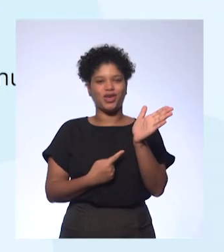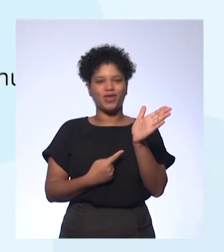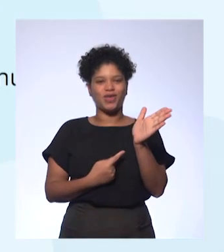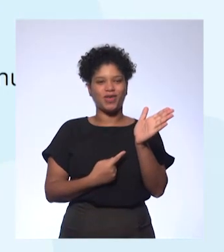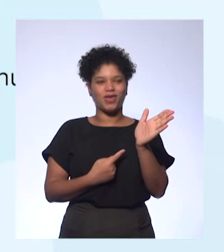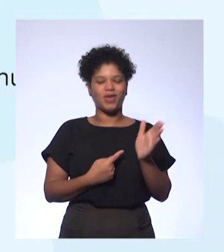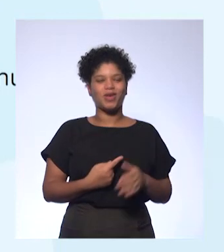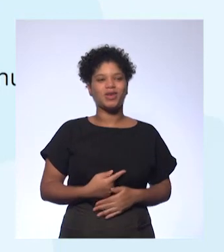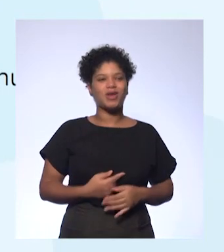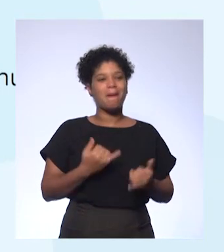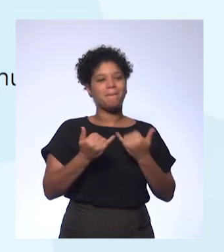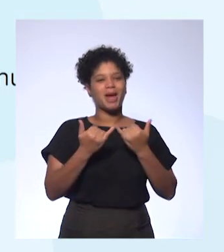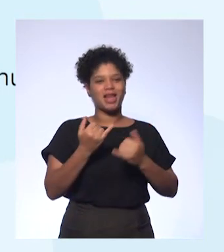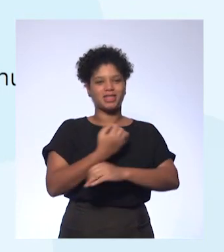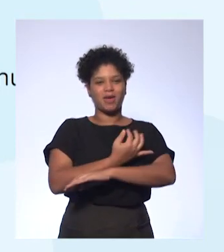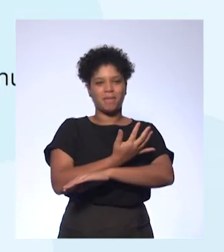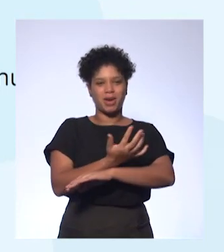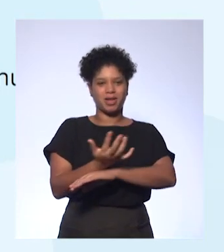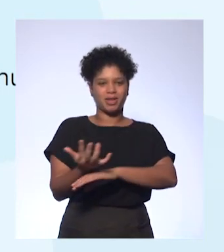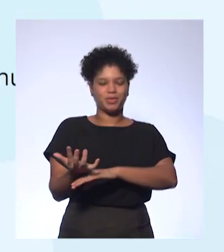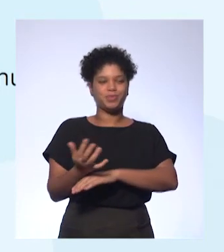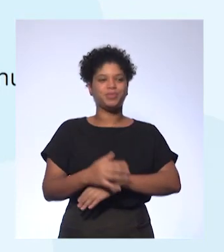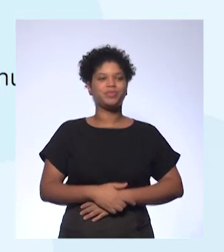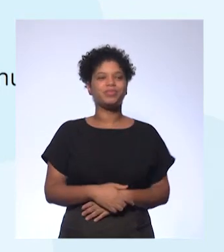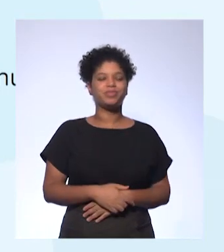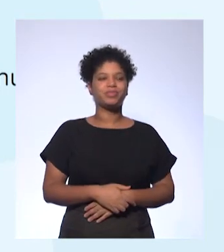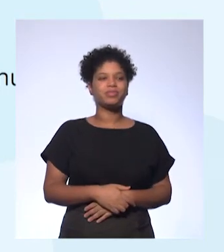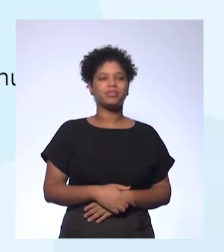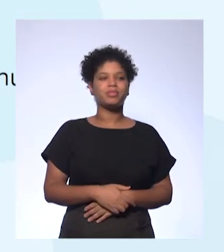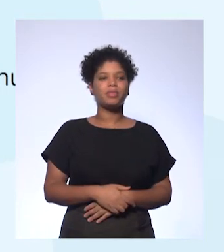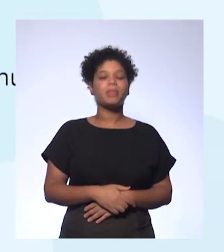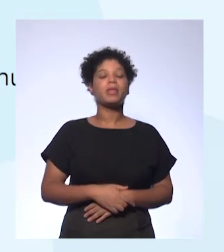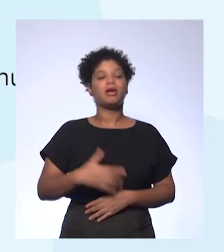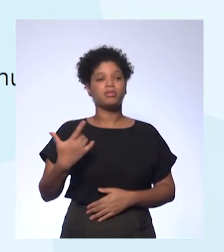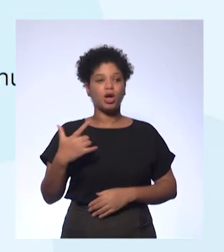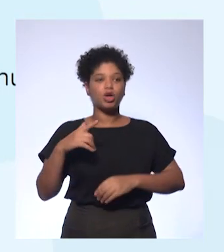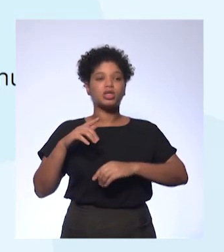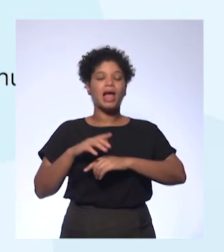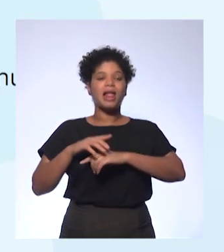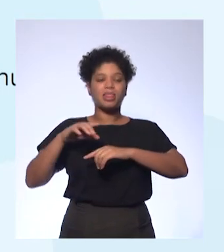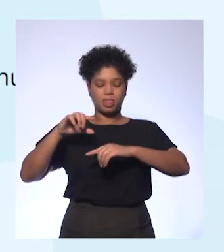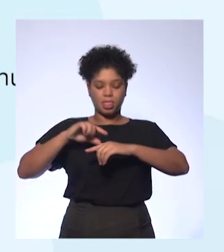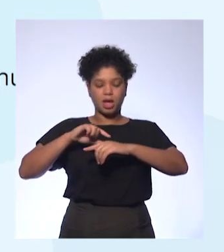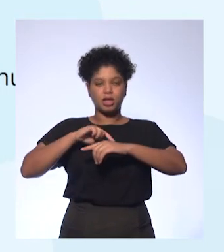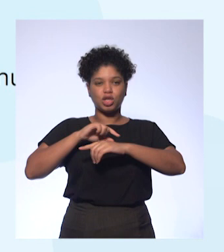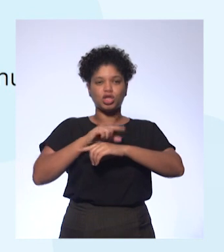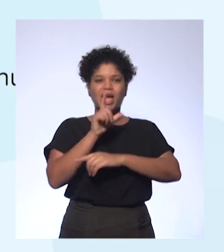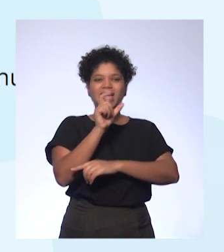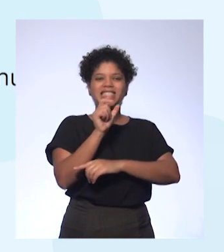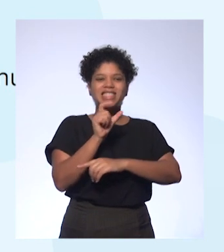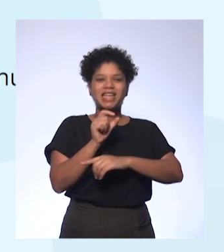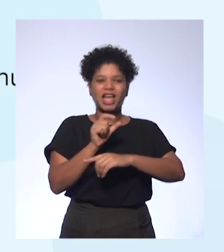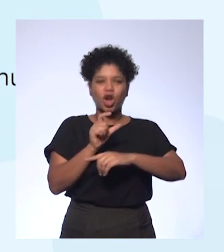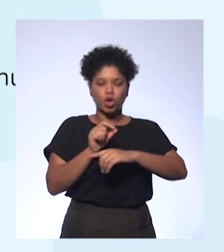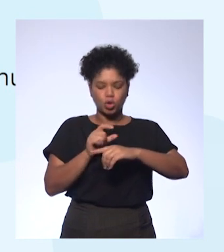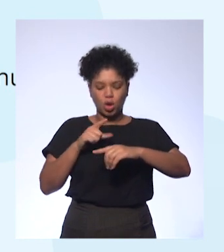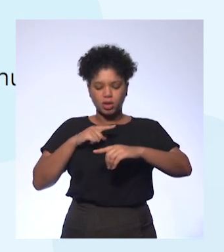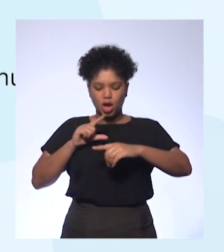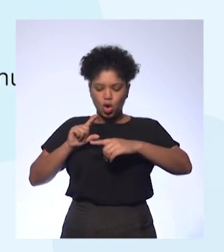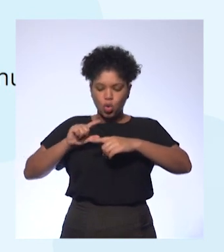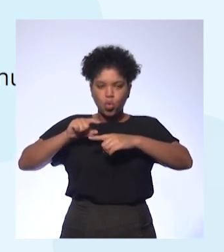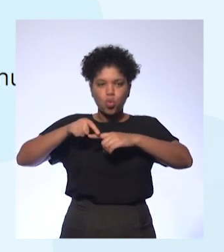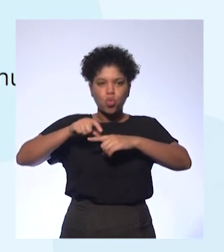plantinha. Então, eles também possuem, né, esqueleto hidrostático, tá? Também possuem cutícula